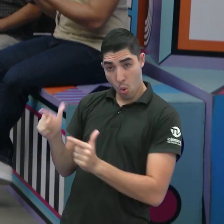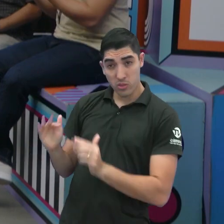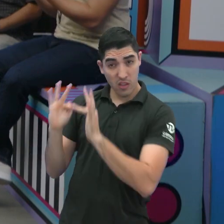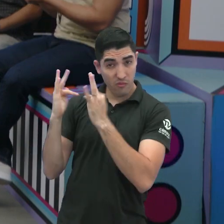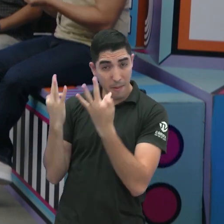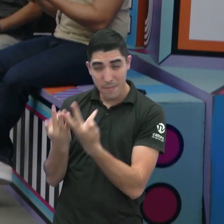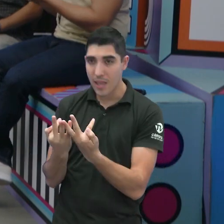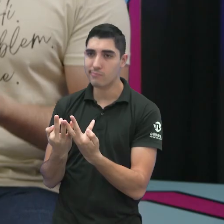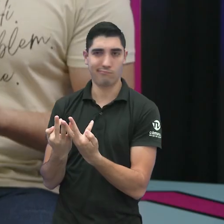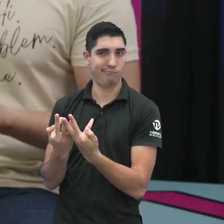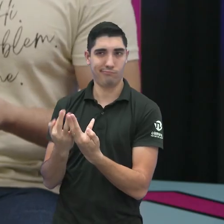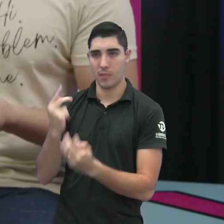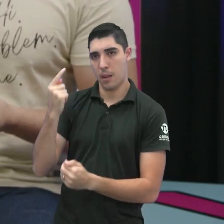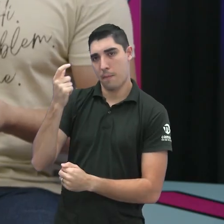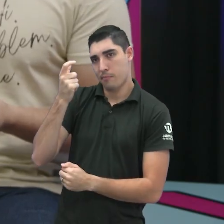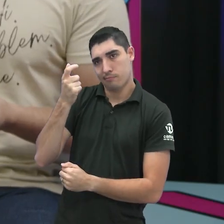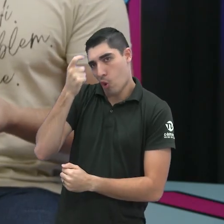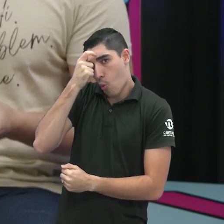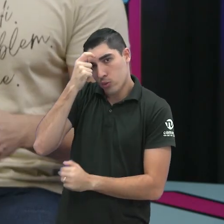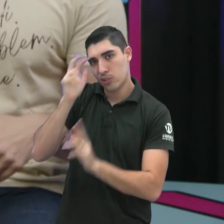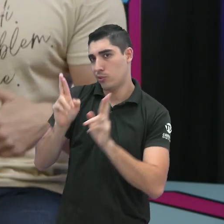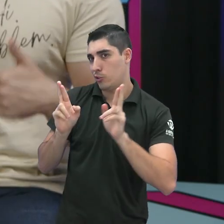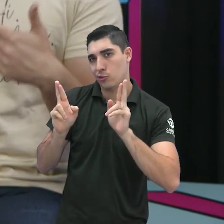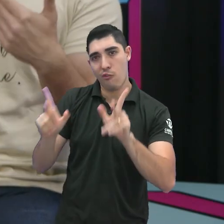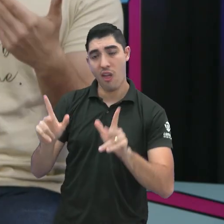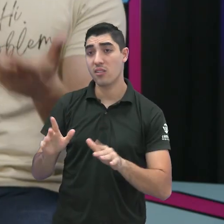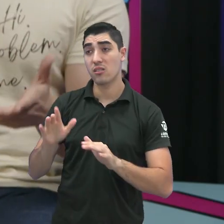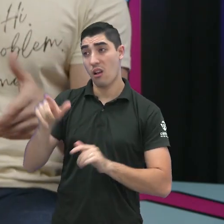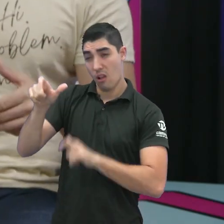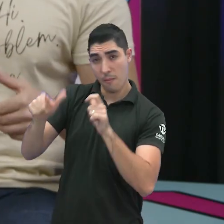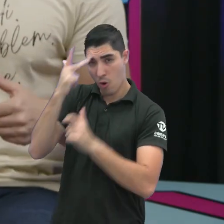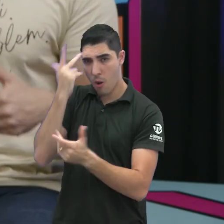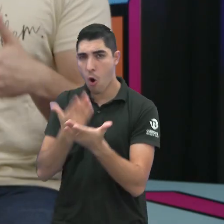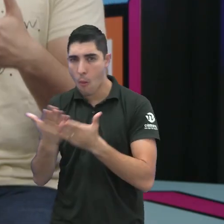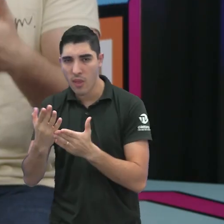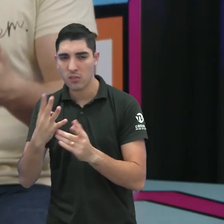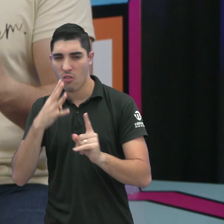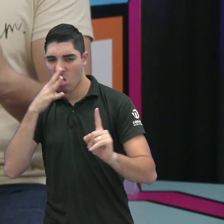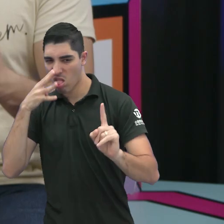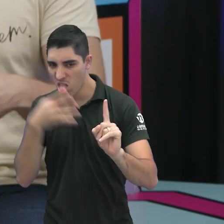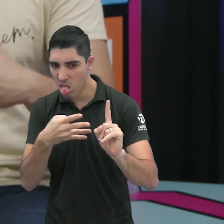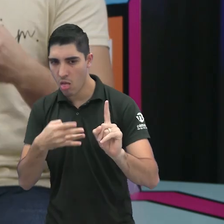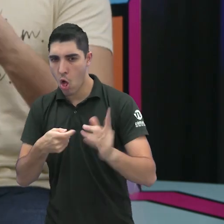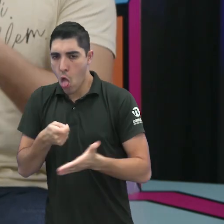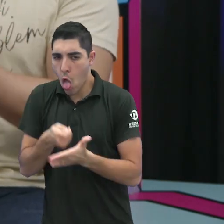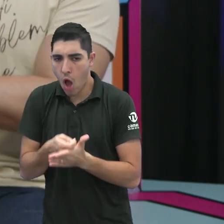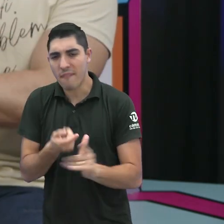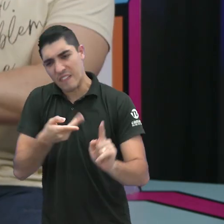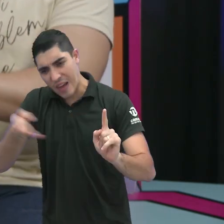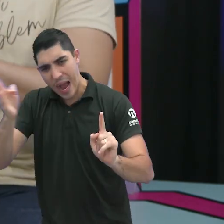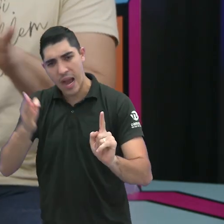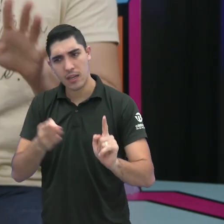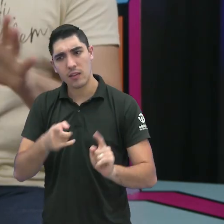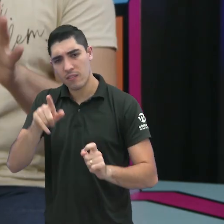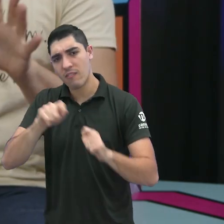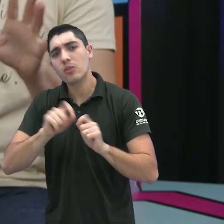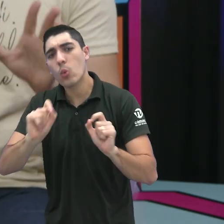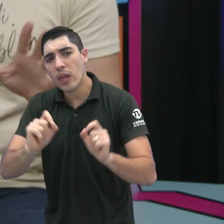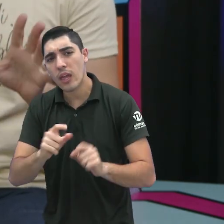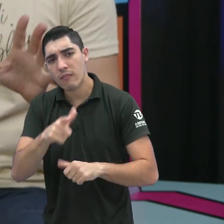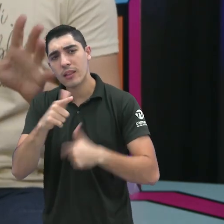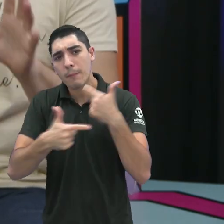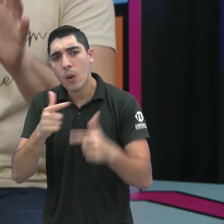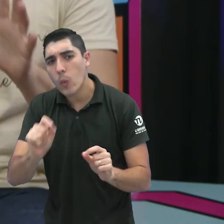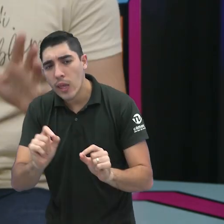aí entra assim, acontece, né? De rolar aquele questionamento, aquela cobrança, aquela Sim. comparação, que pra mim acho que é a pior de